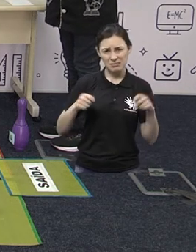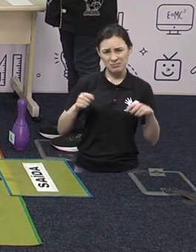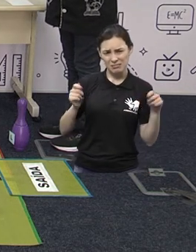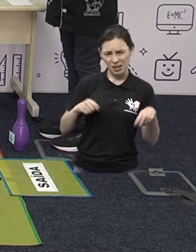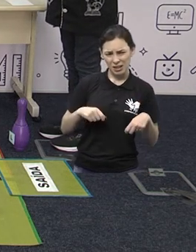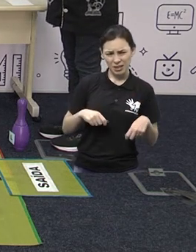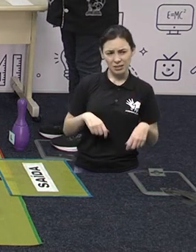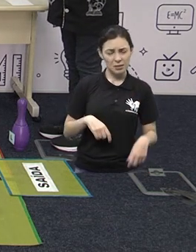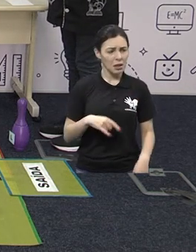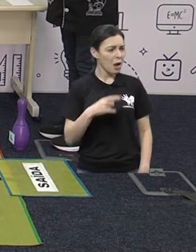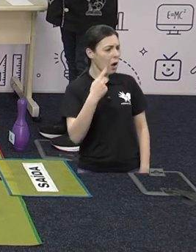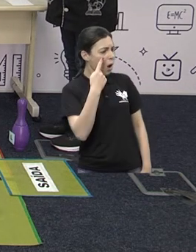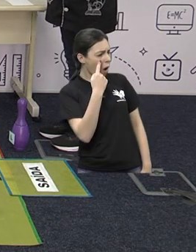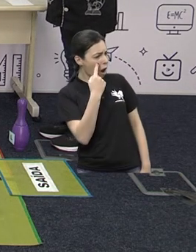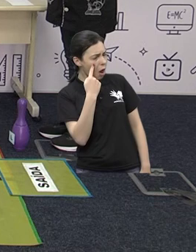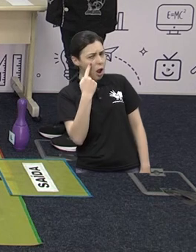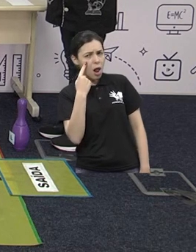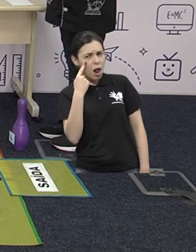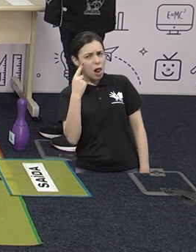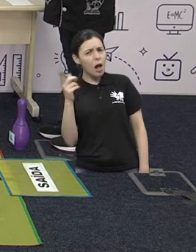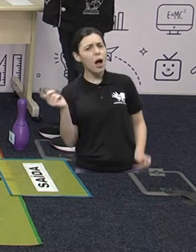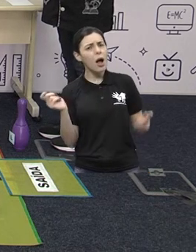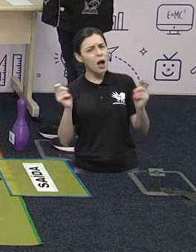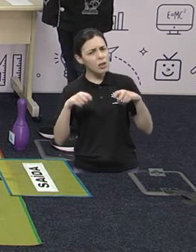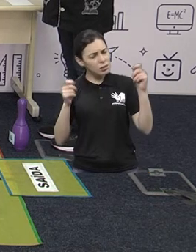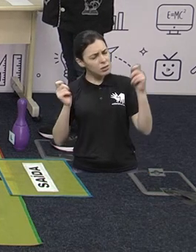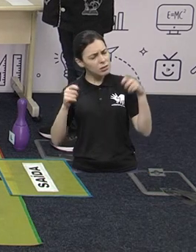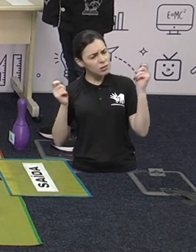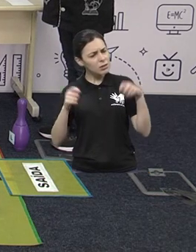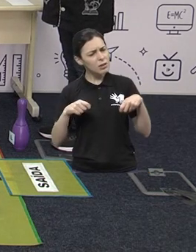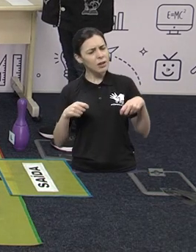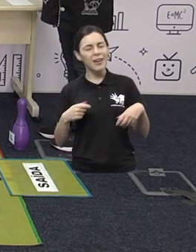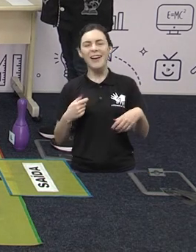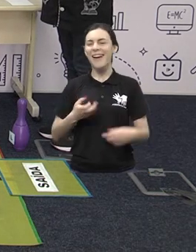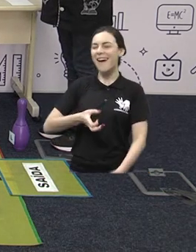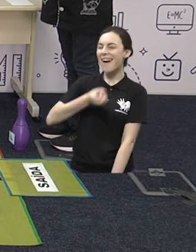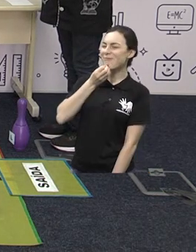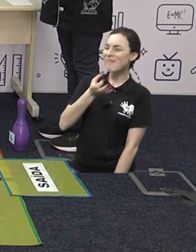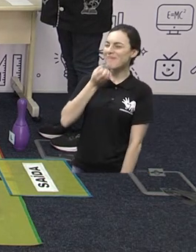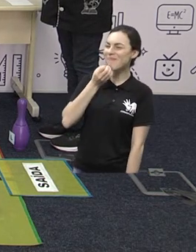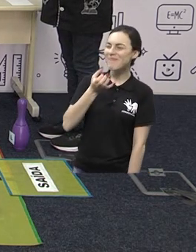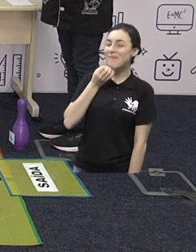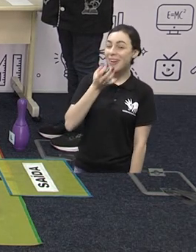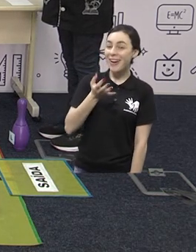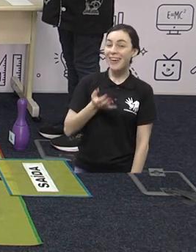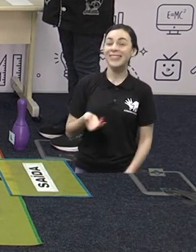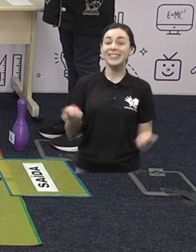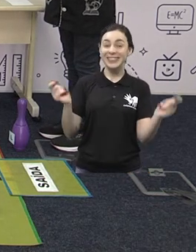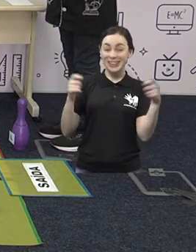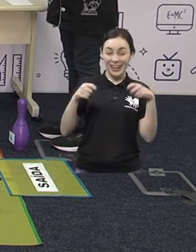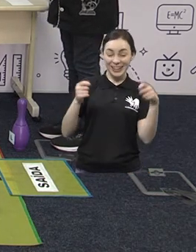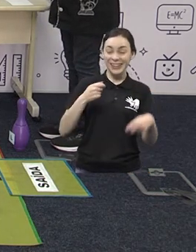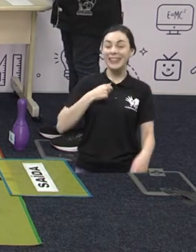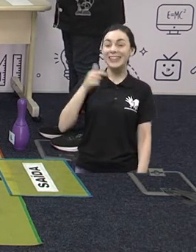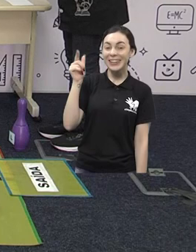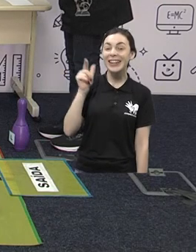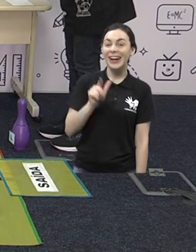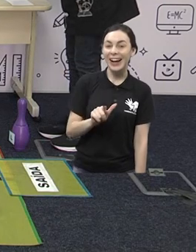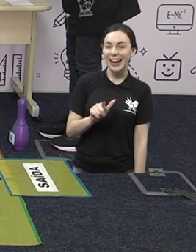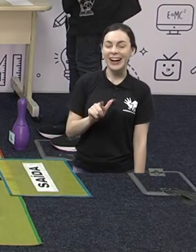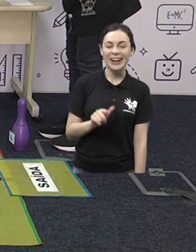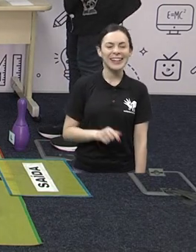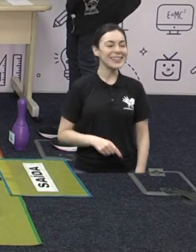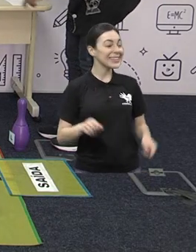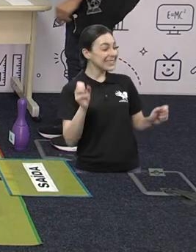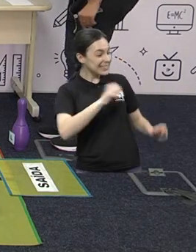Será que eu consigo, Márcia, caminhar? Olha aqui, professora Será? Lu, também tem essa Ai, possibilidade aqui. Que coisa aqui, boa. Ó. Então, eu também